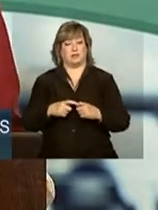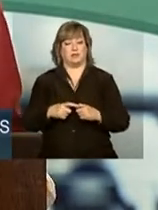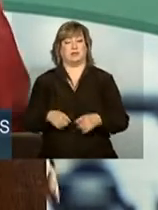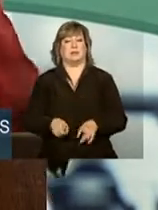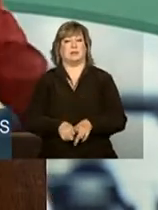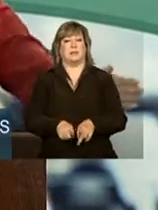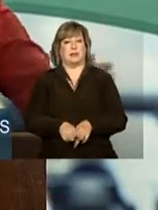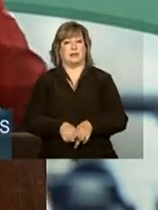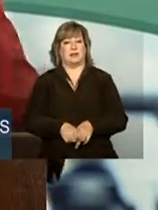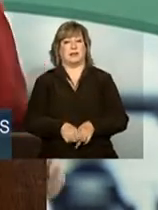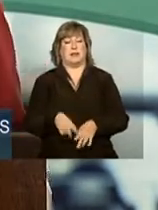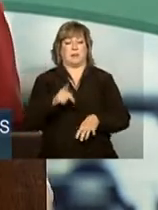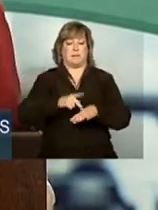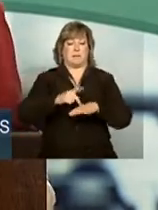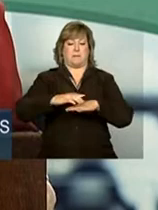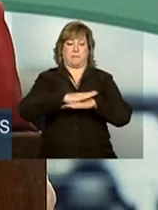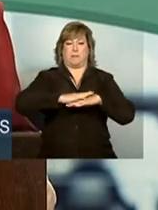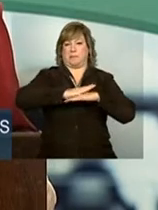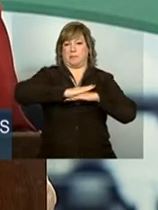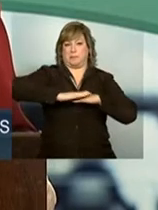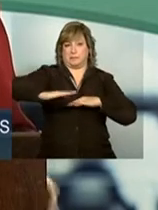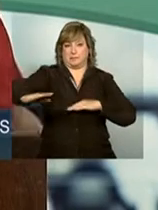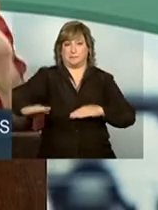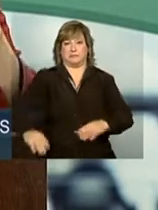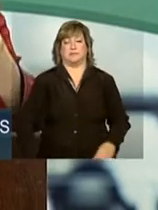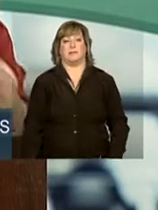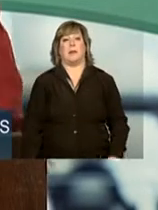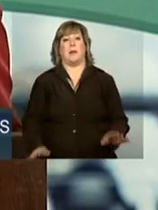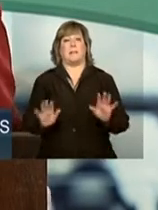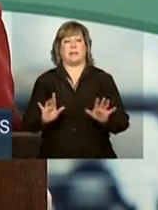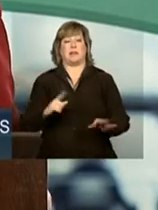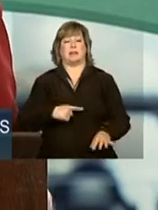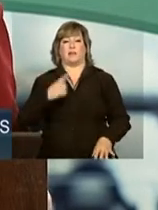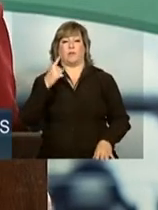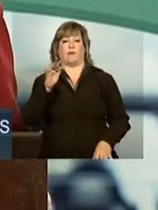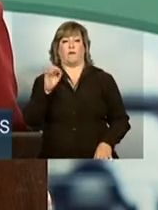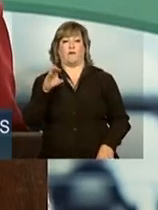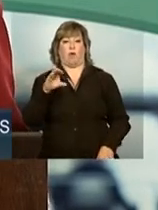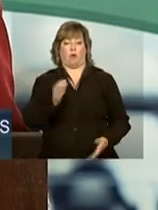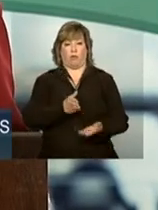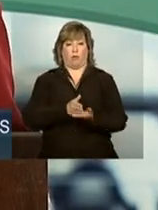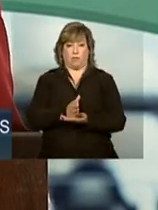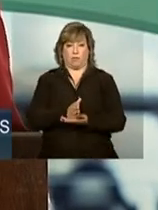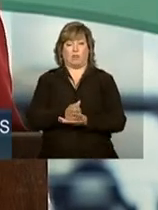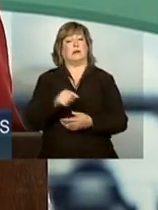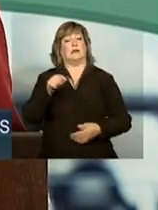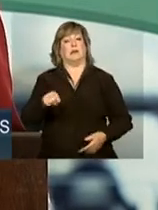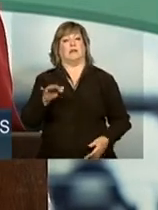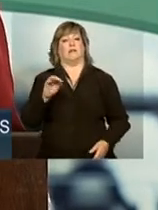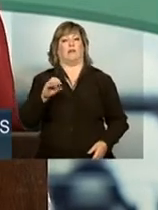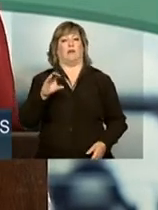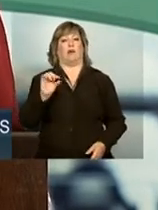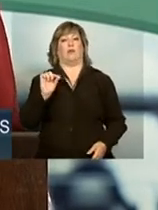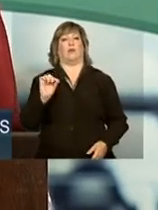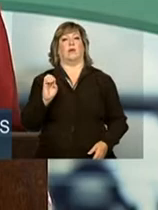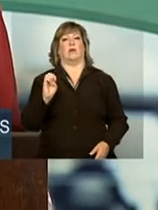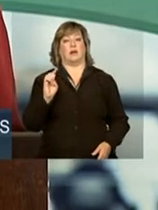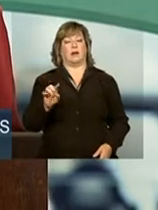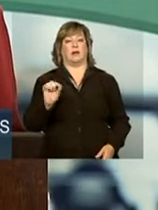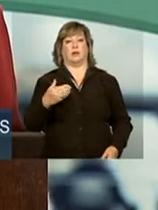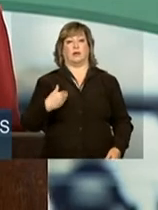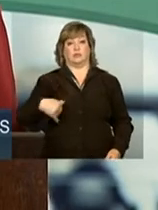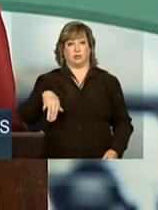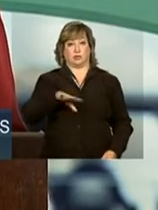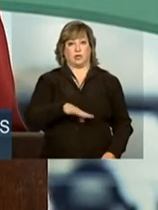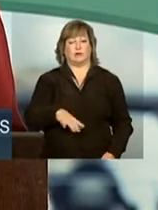até pavimento, pavimentação, mas tem um foco. E o foco é que nós temos